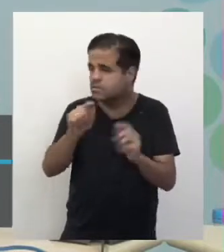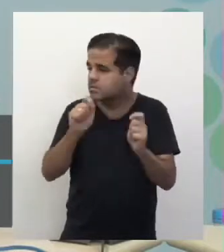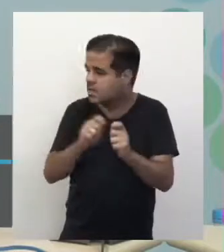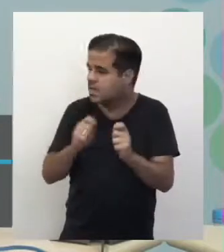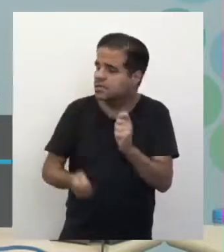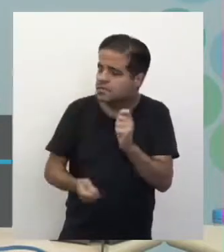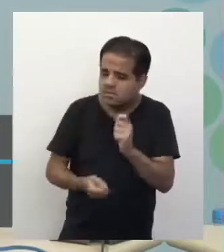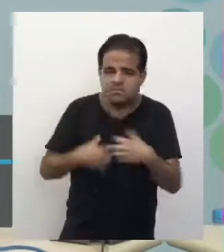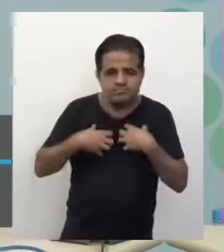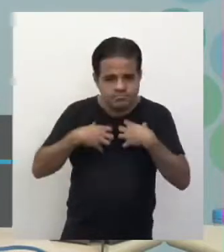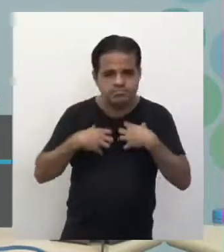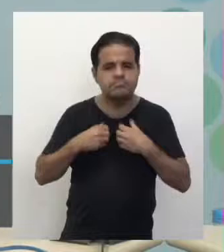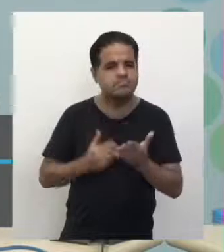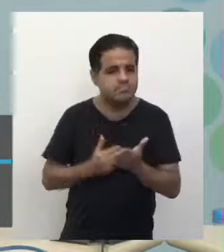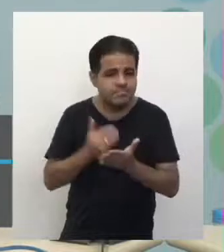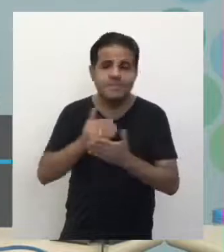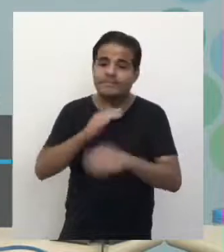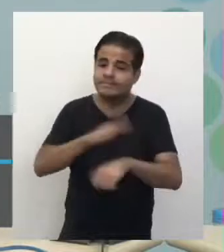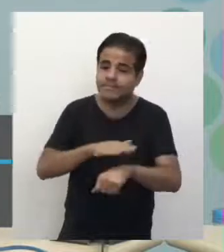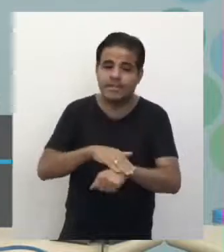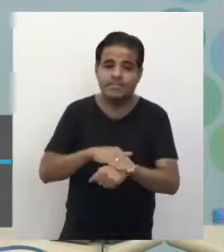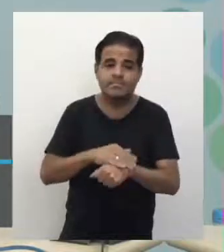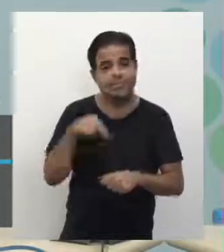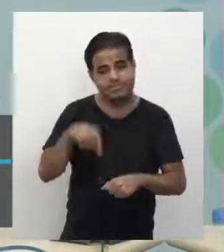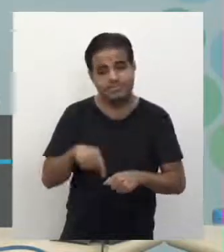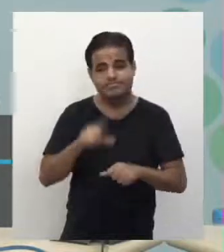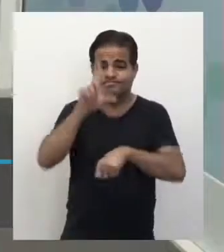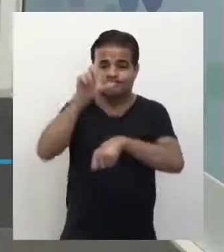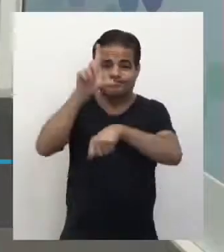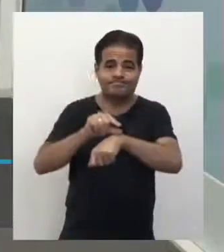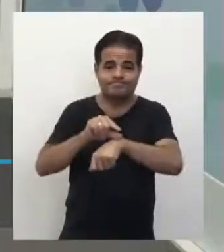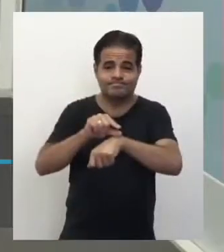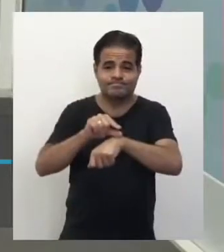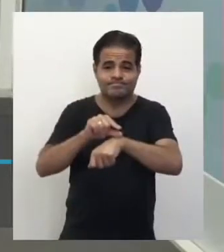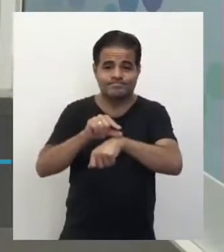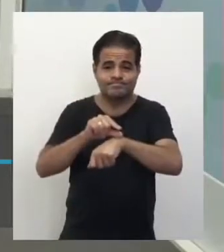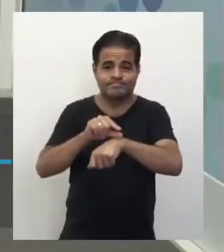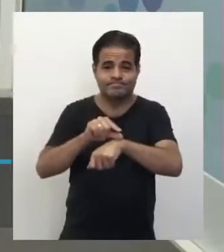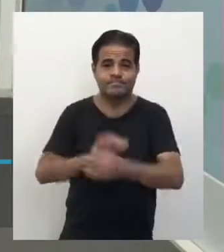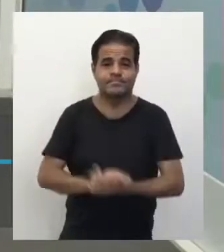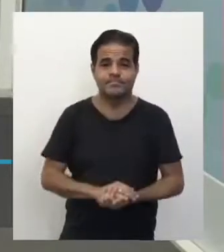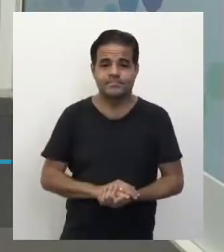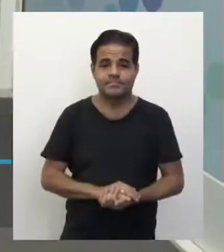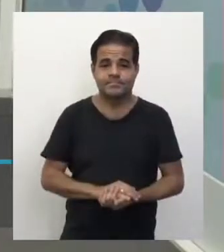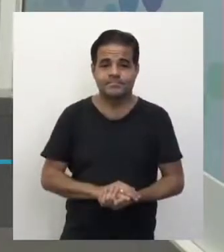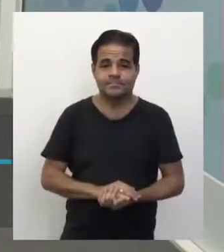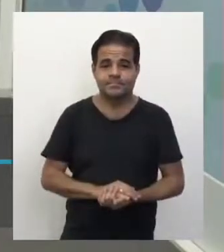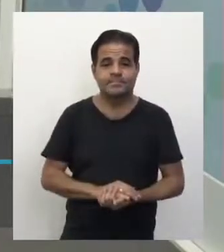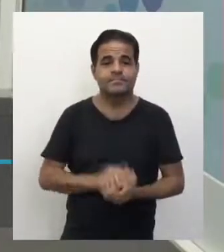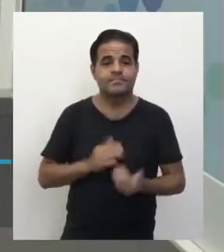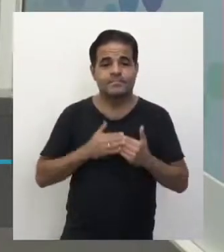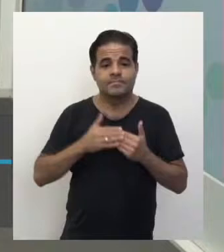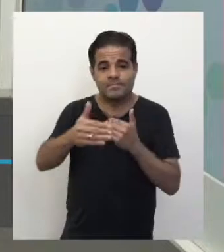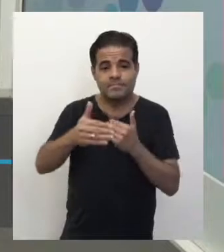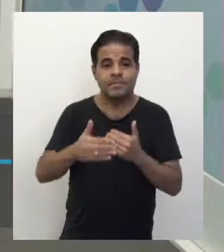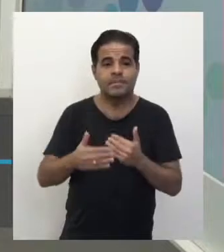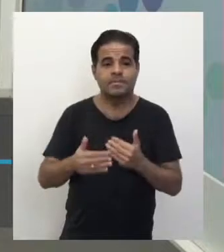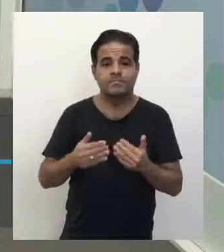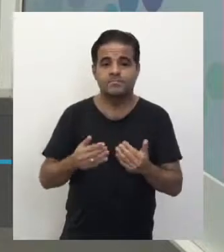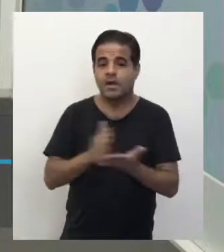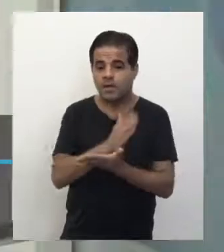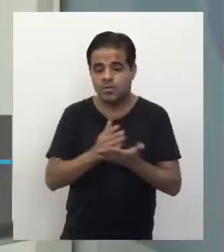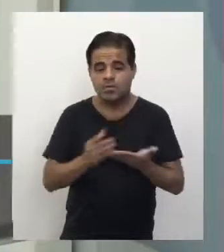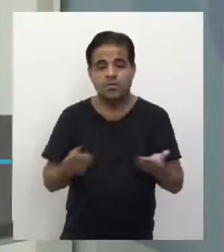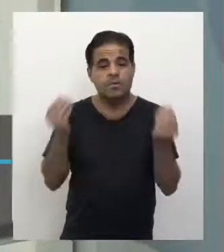com mais tempo, que infelizmente o nosso já acabou. Tá acabando, falta pouco. Então, vamos lá. Então, muitos associaram